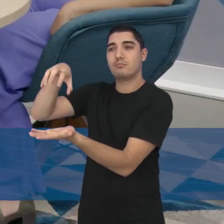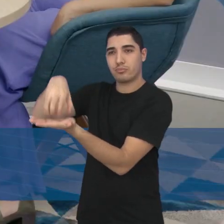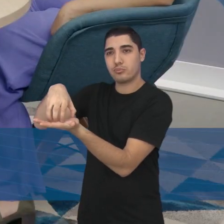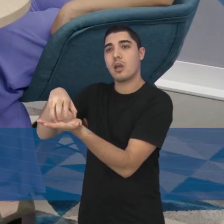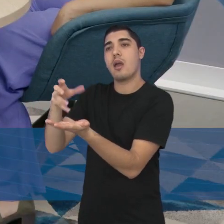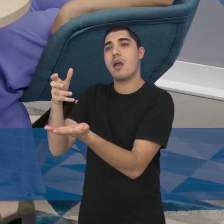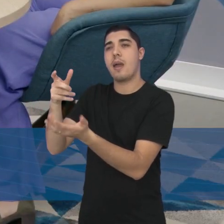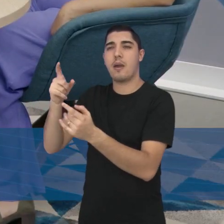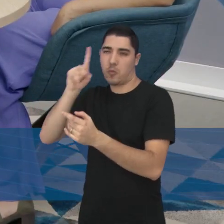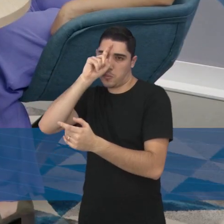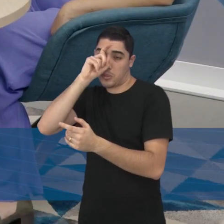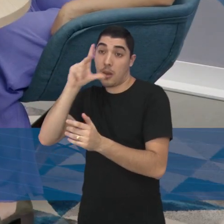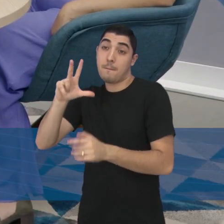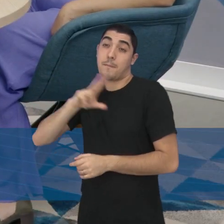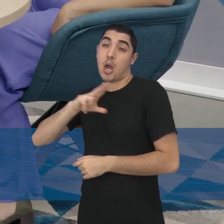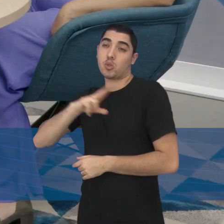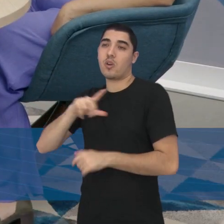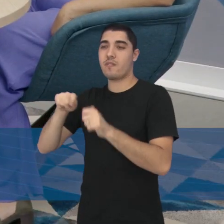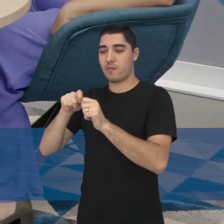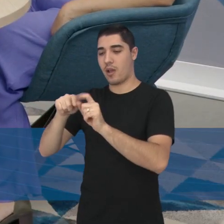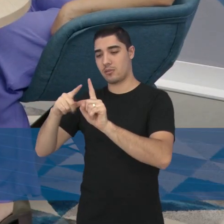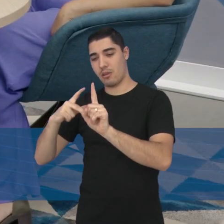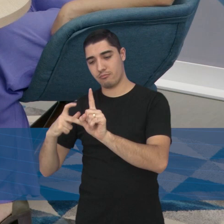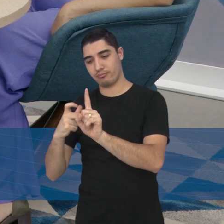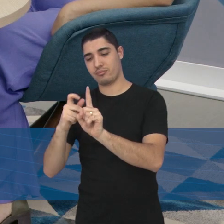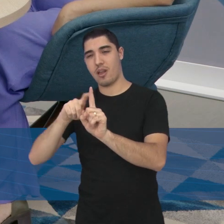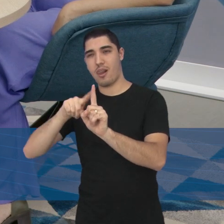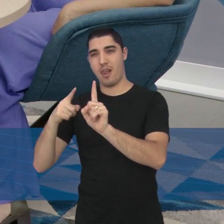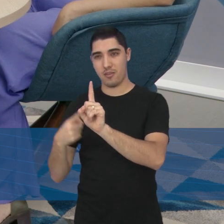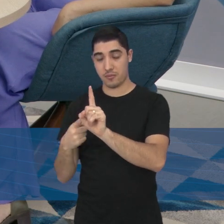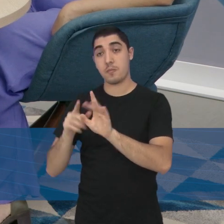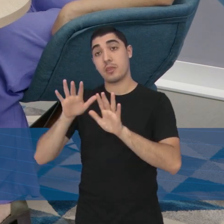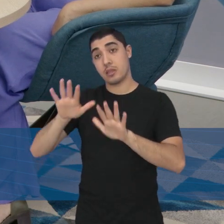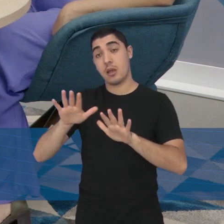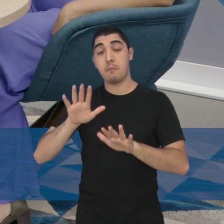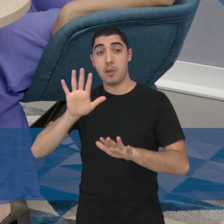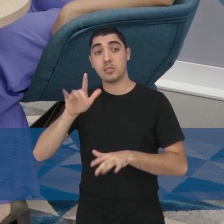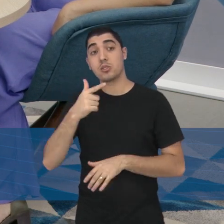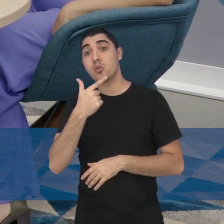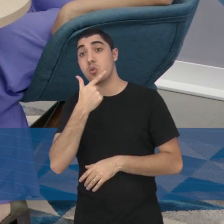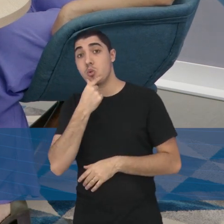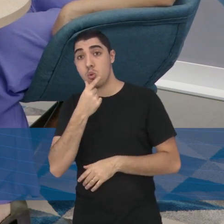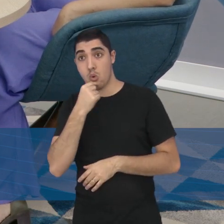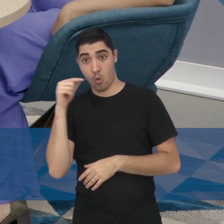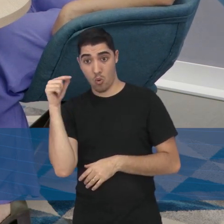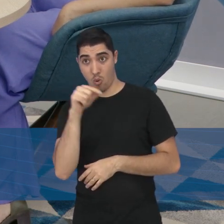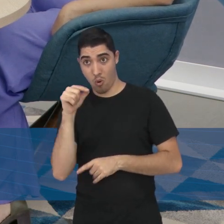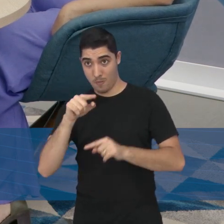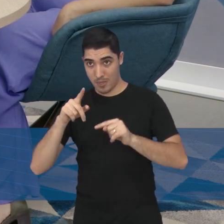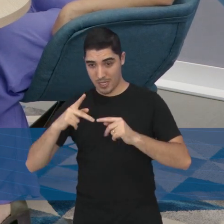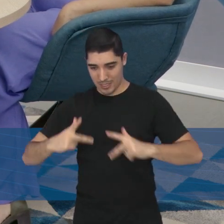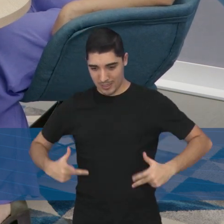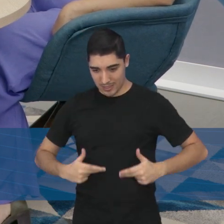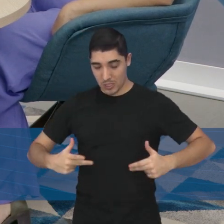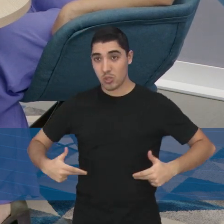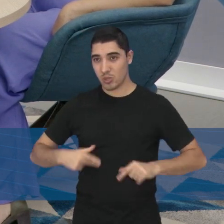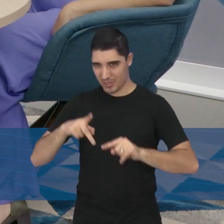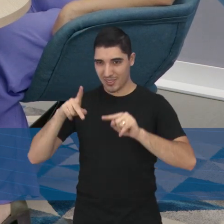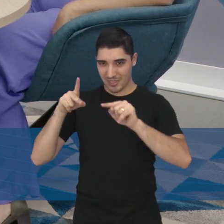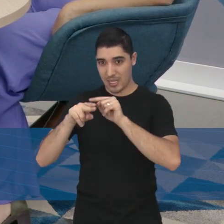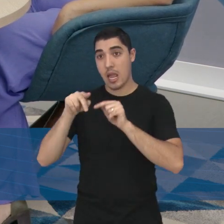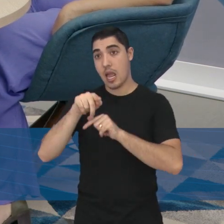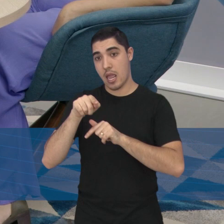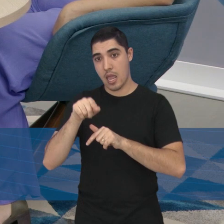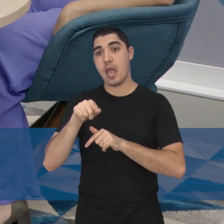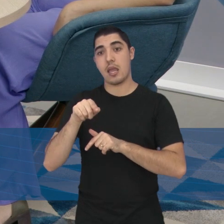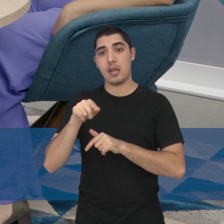entendeu? Agora, a vasectomia, a cirurgia do homem, é feita um pouco mais, eu também não vou te